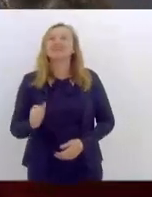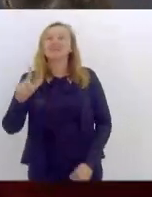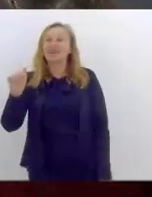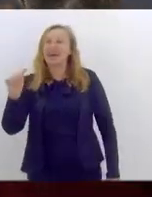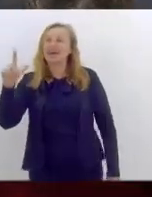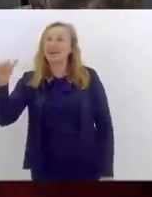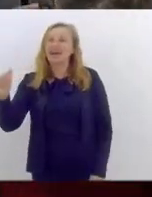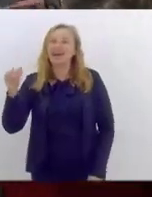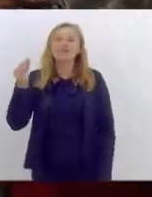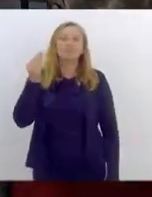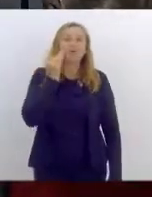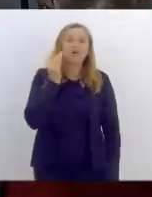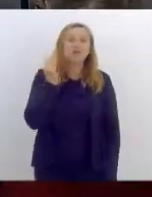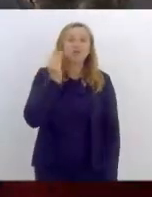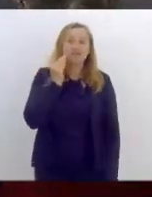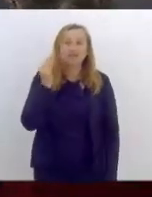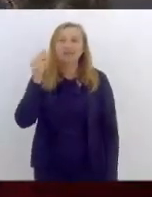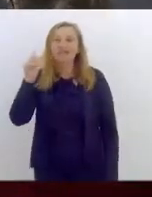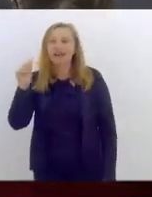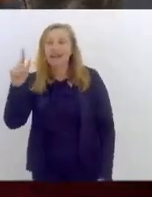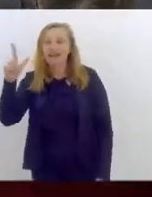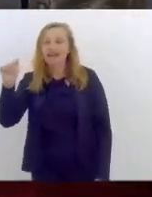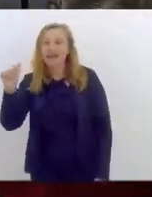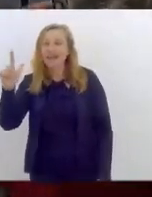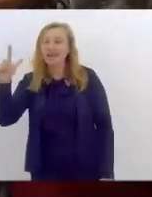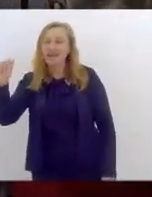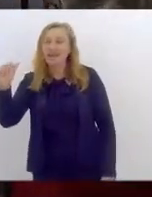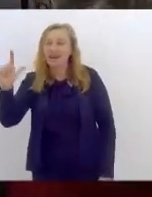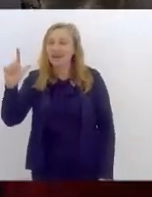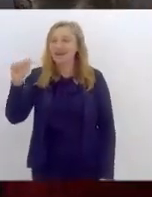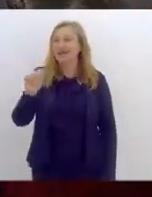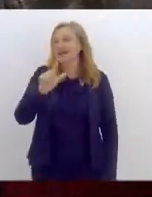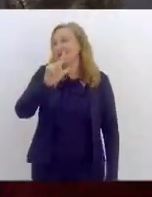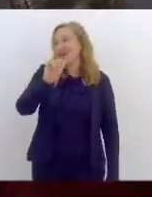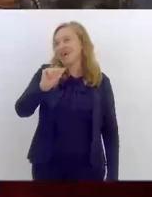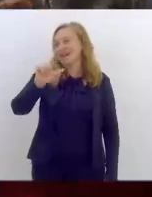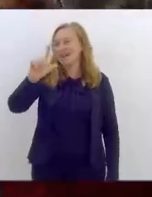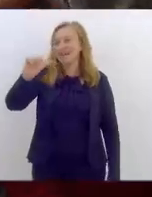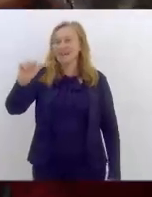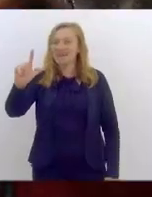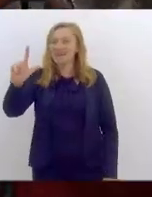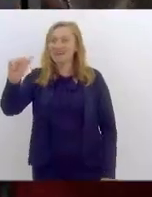as Mônicas. La la la ya, la la ya, la la ya.